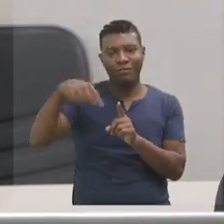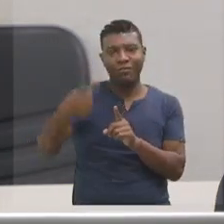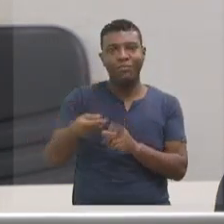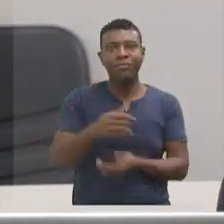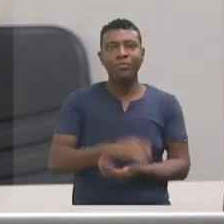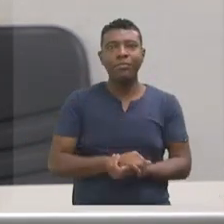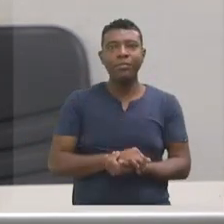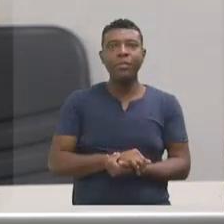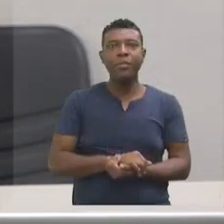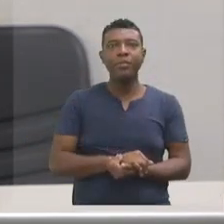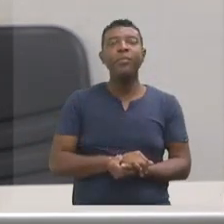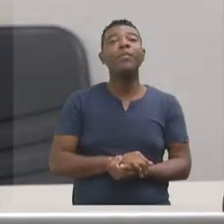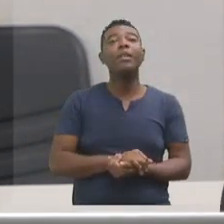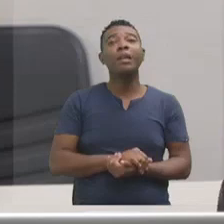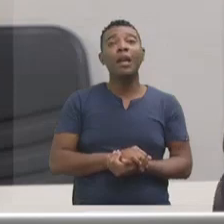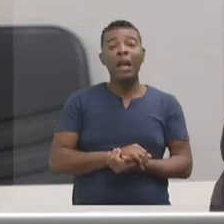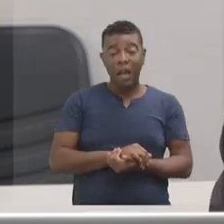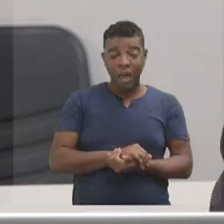atenção